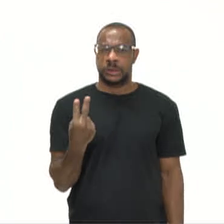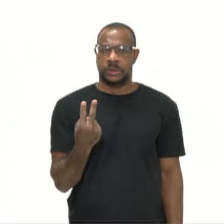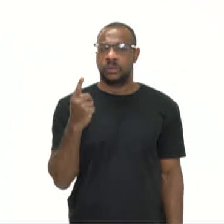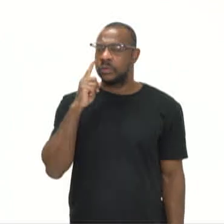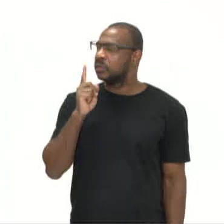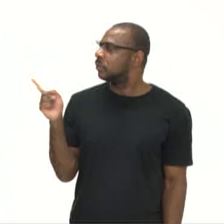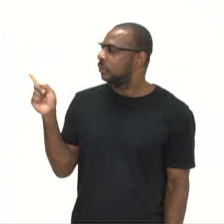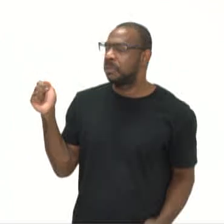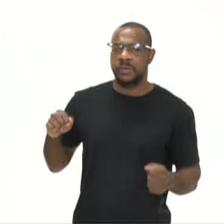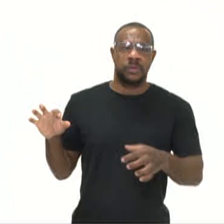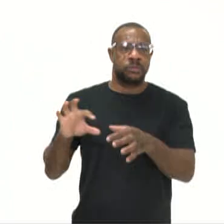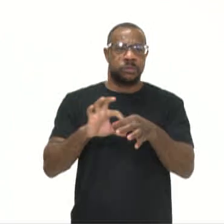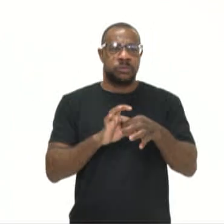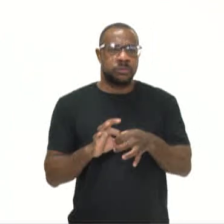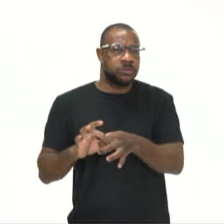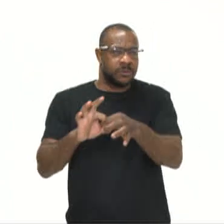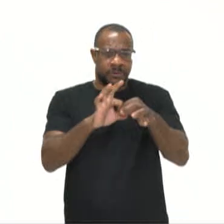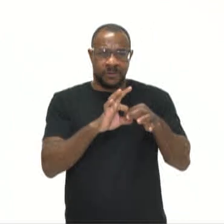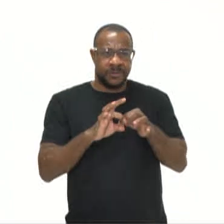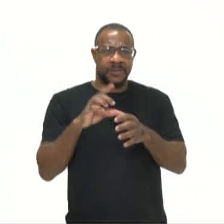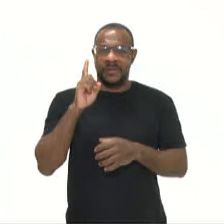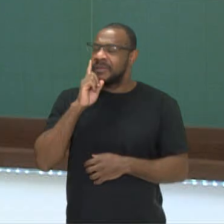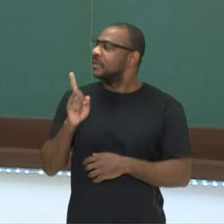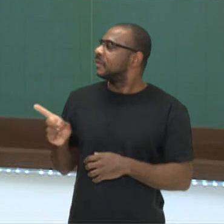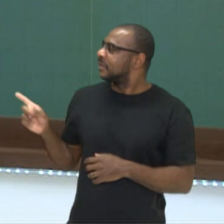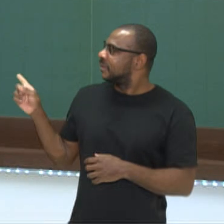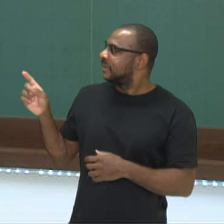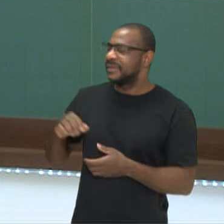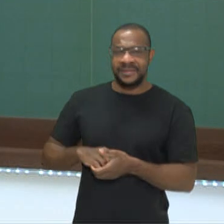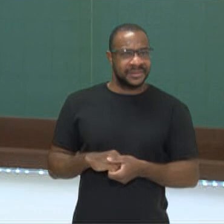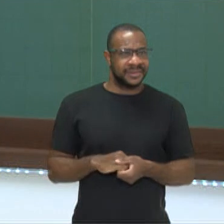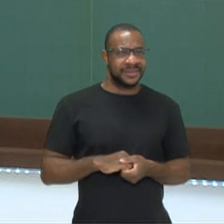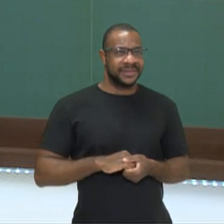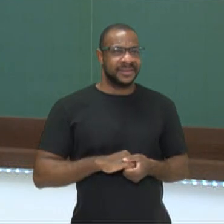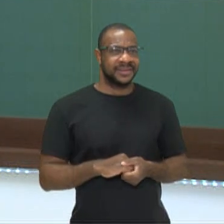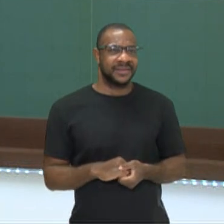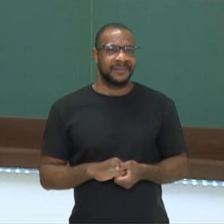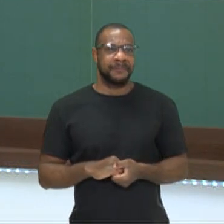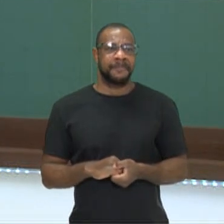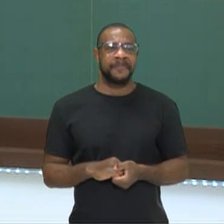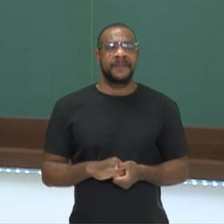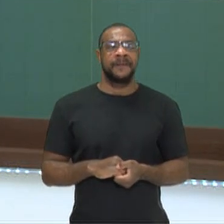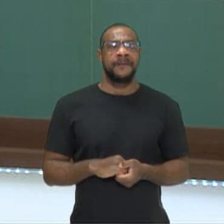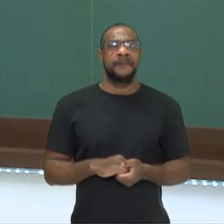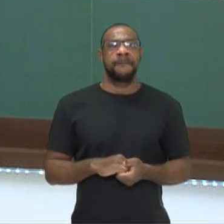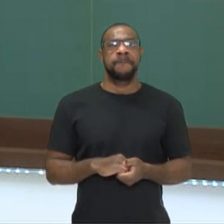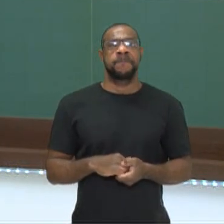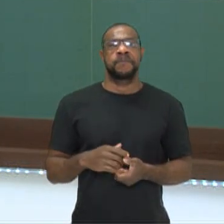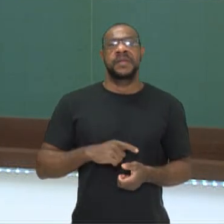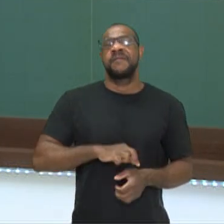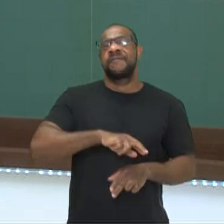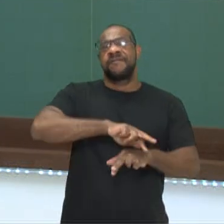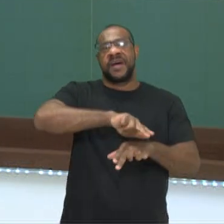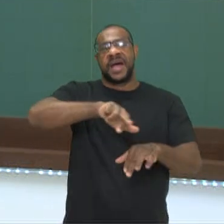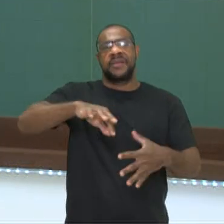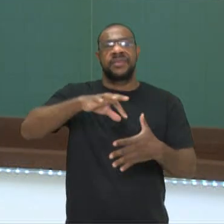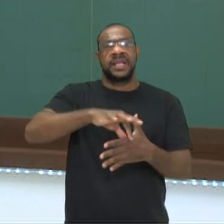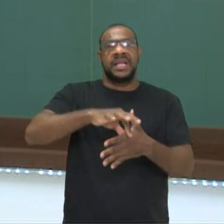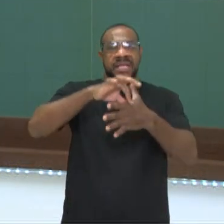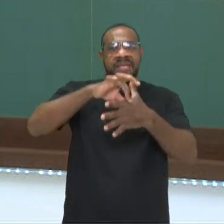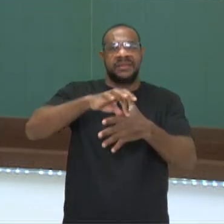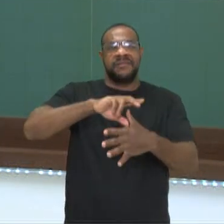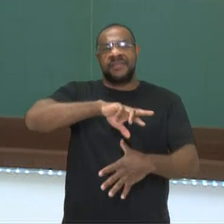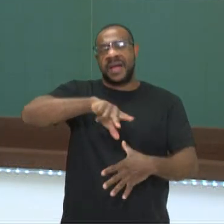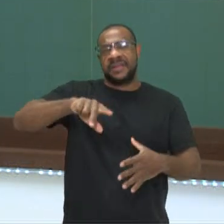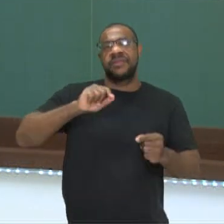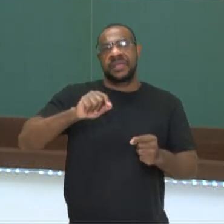com monges, com rabinos, com católicos ortodoxos, com pessoas de várias